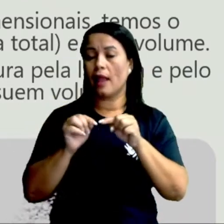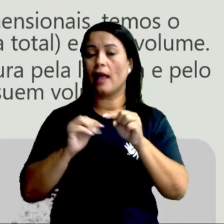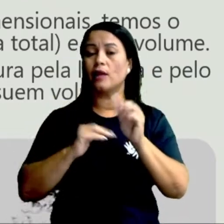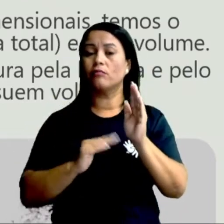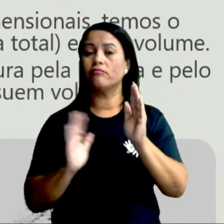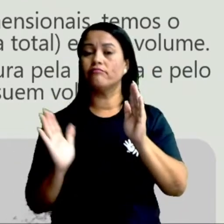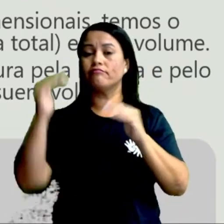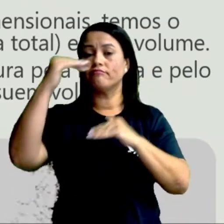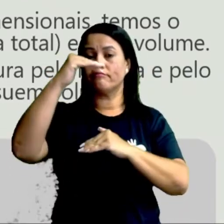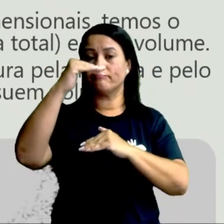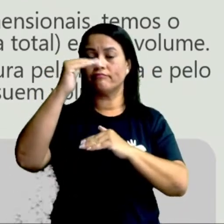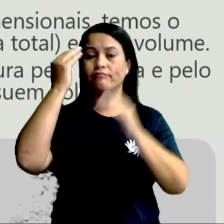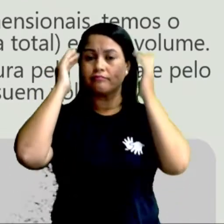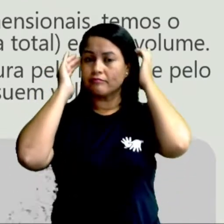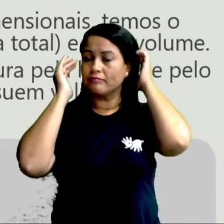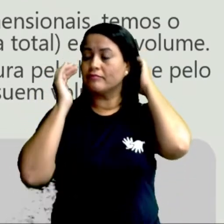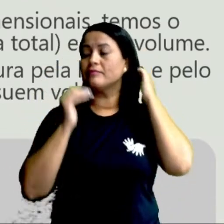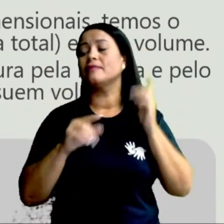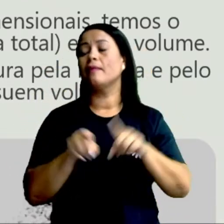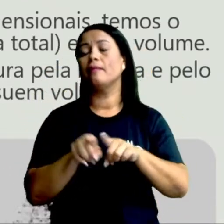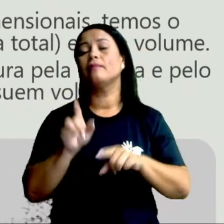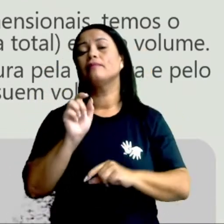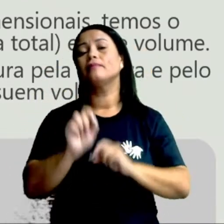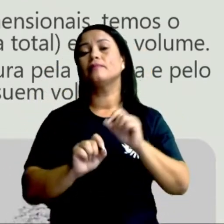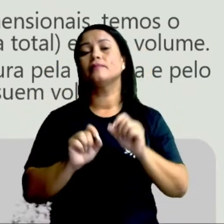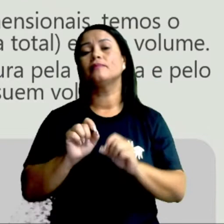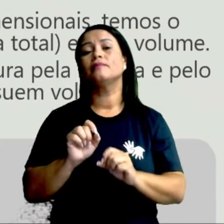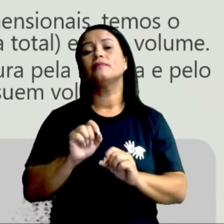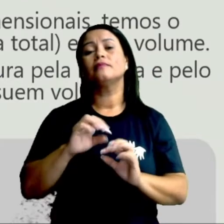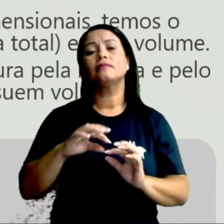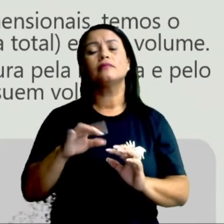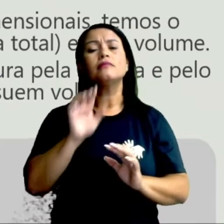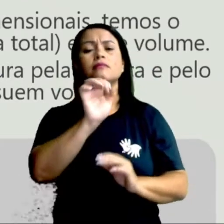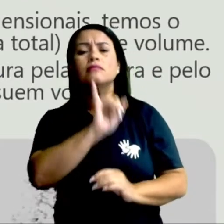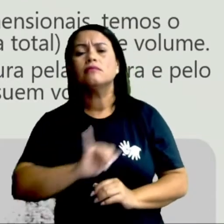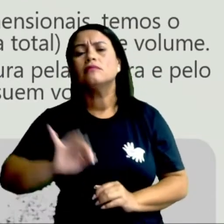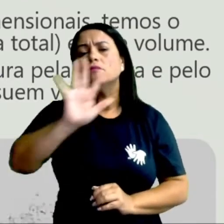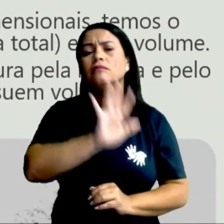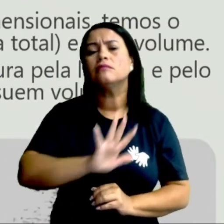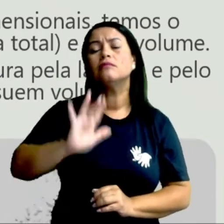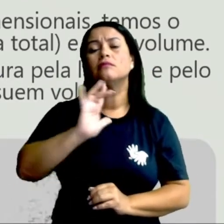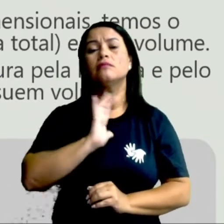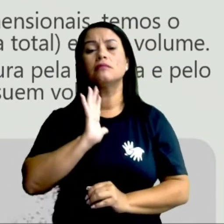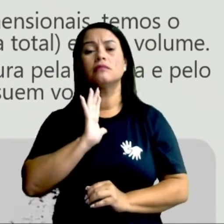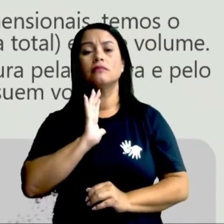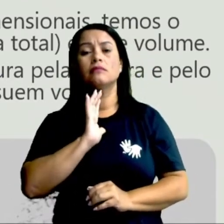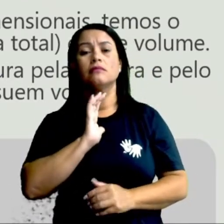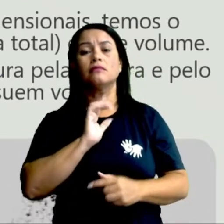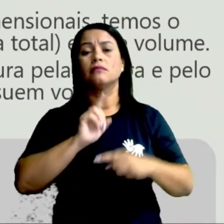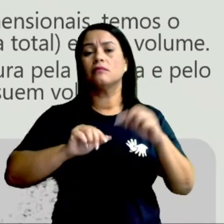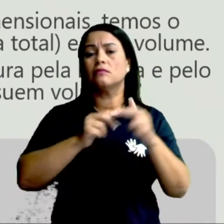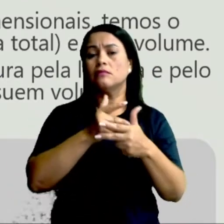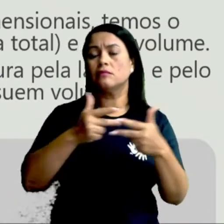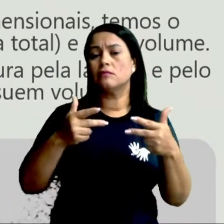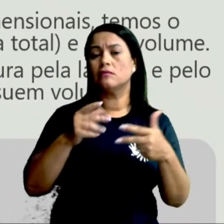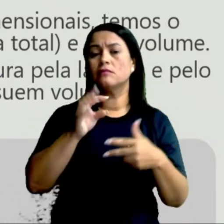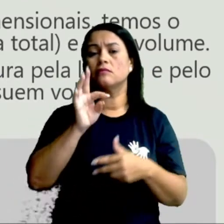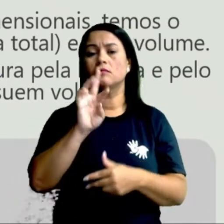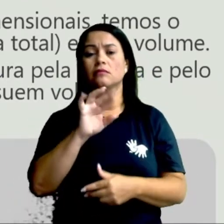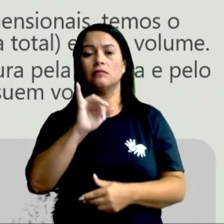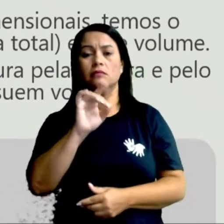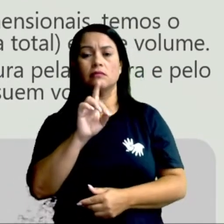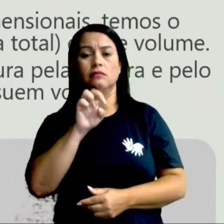dos quatro lados. Na geometria espacial, que inclui os objetos tridimensionais, temos